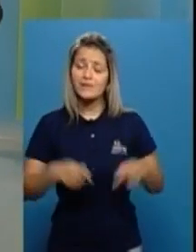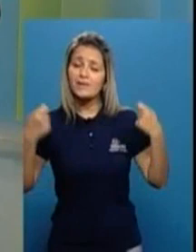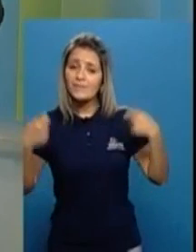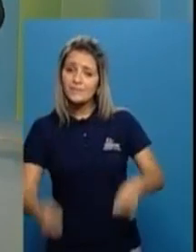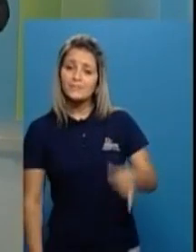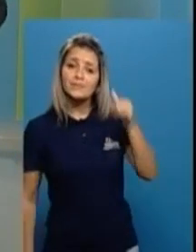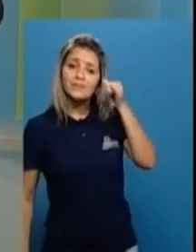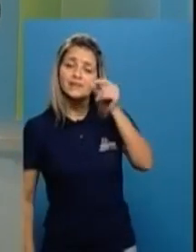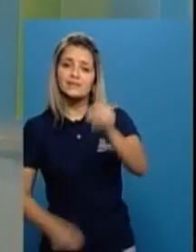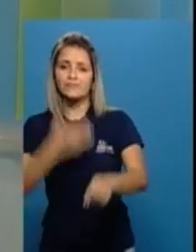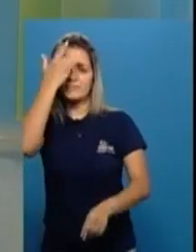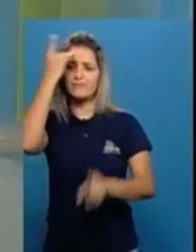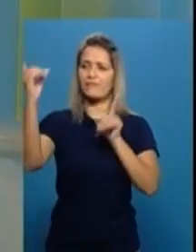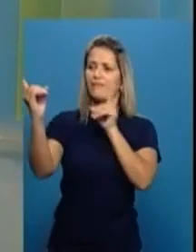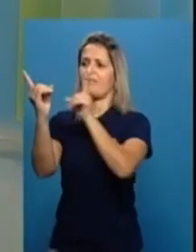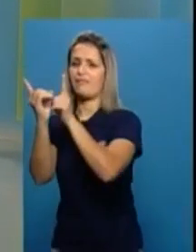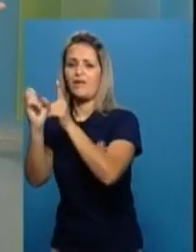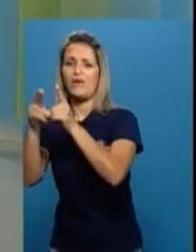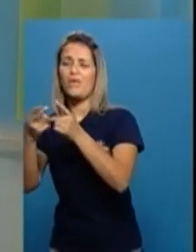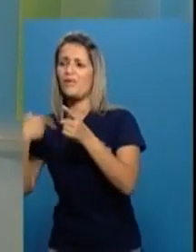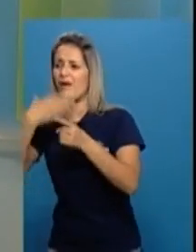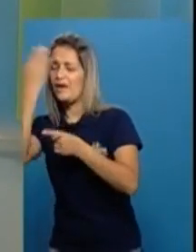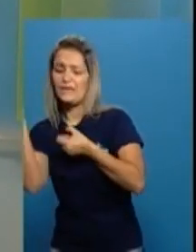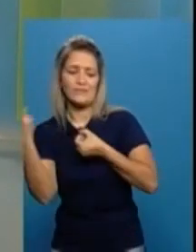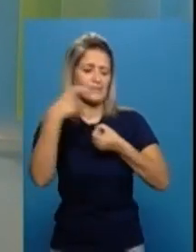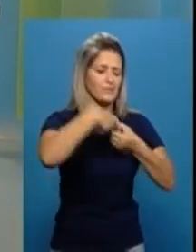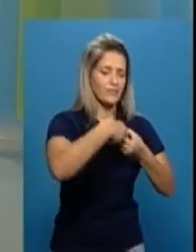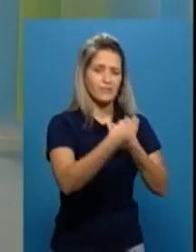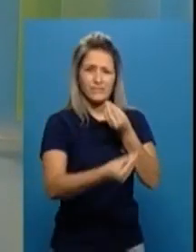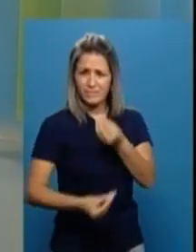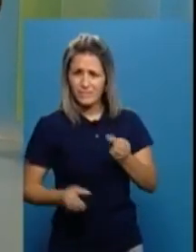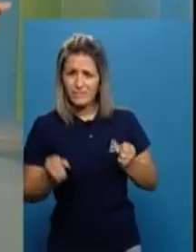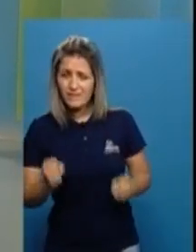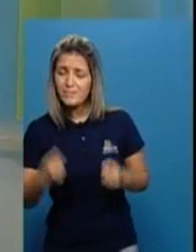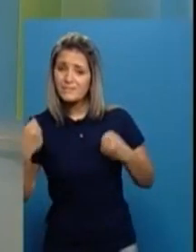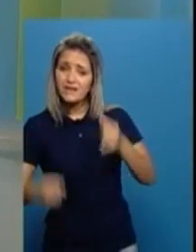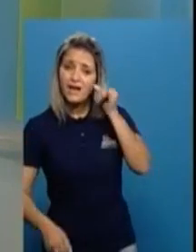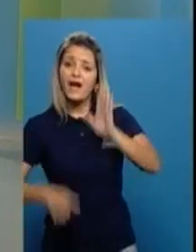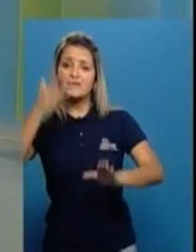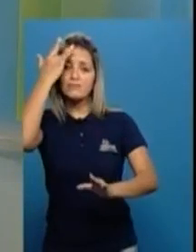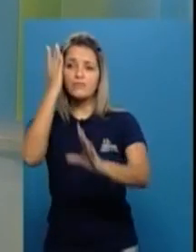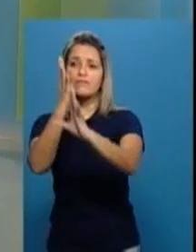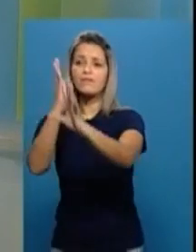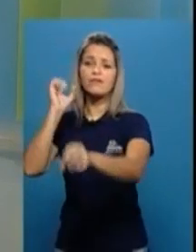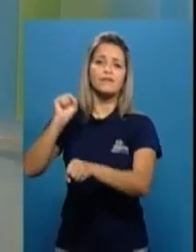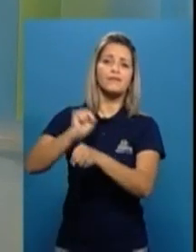evitados cruzamentos e retornos que causam interferência ou até congestionamentos dentro da